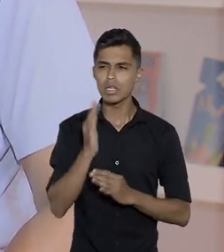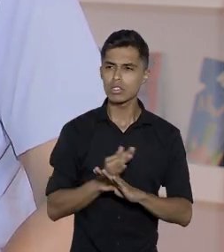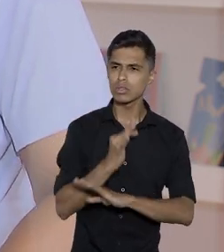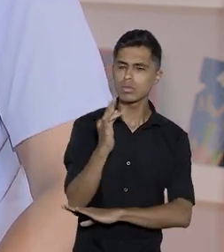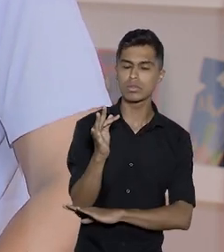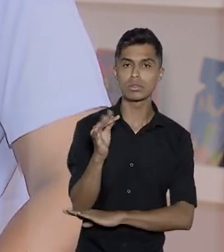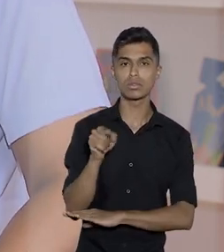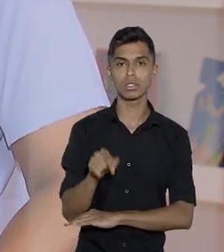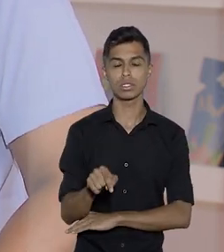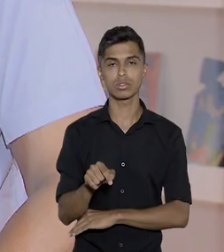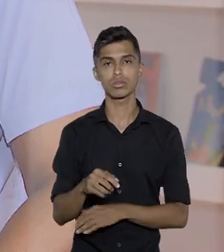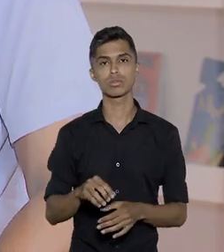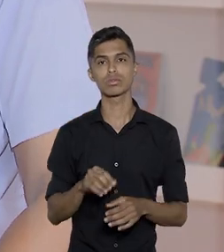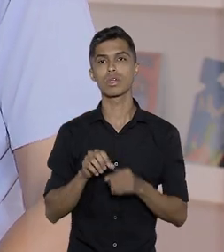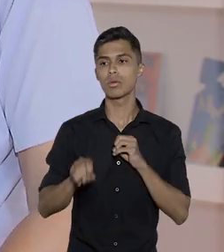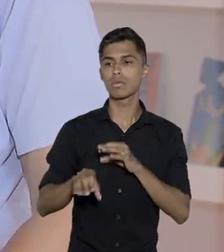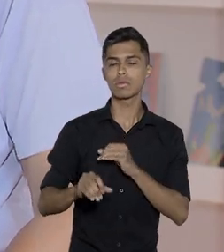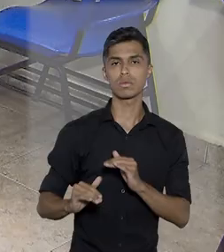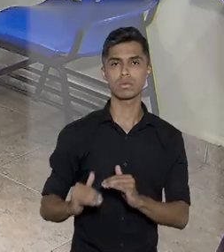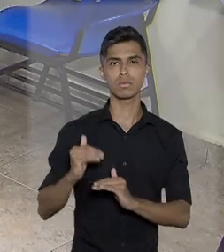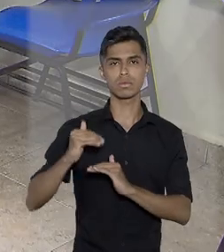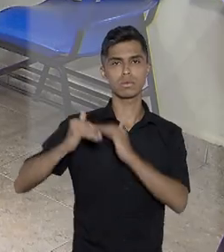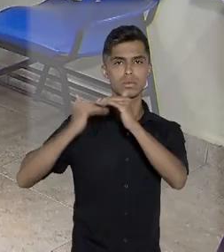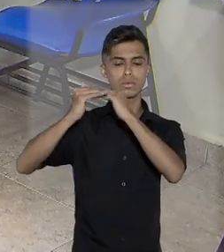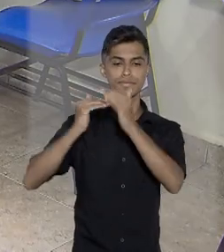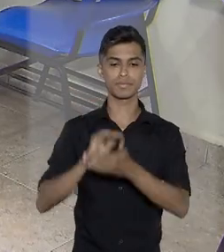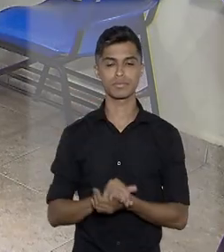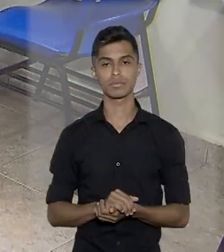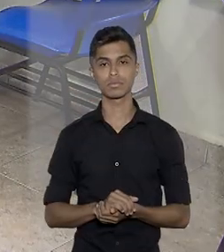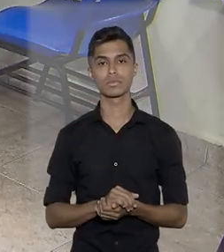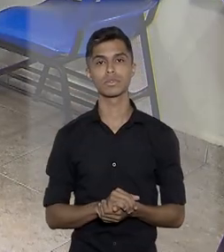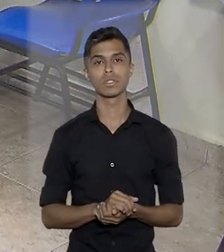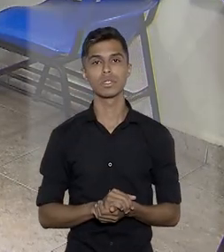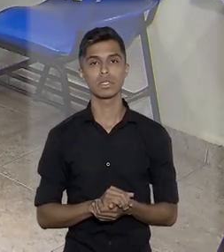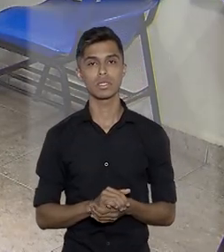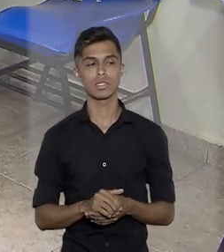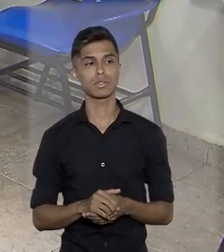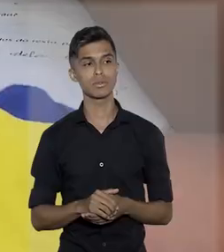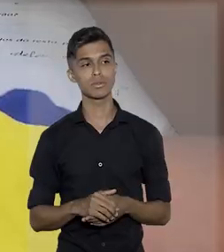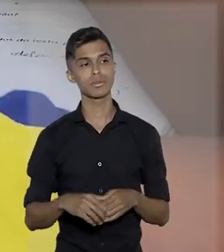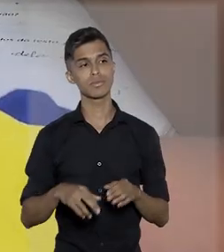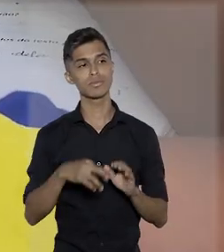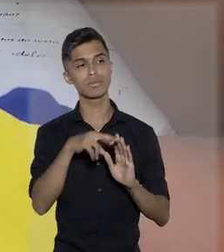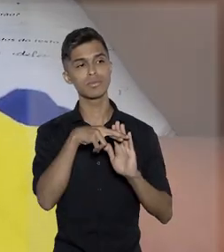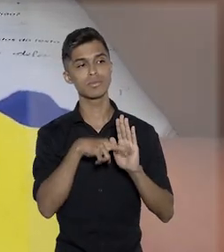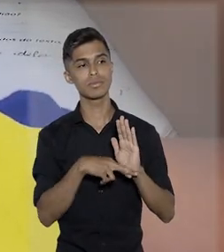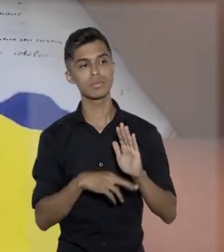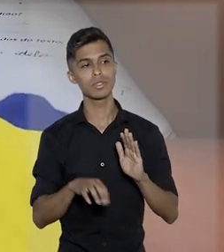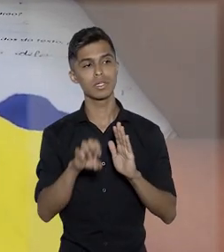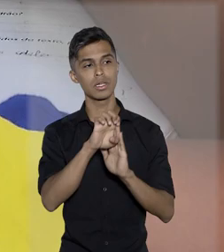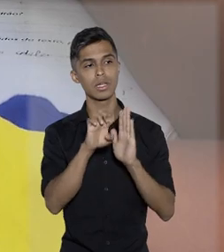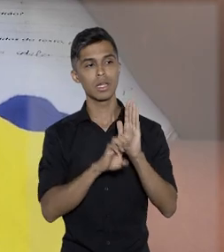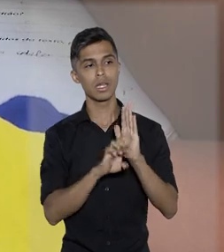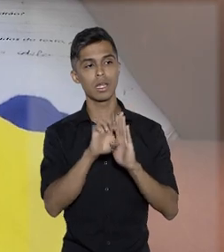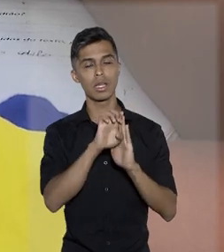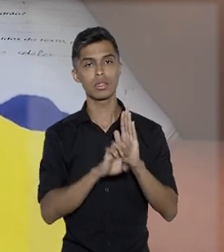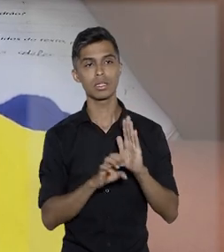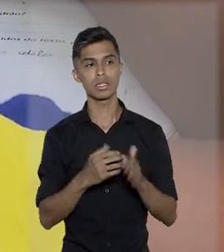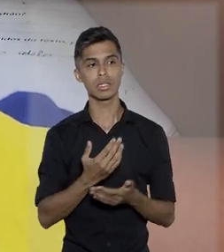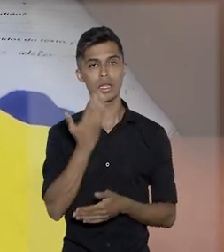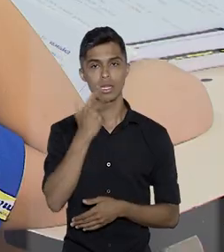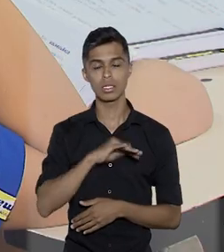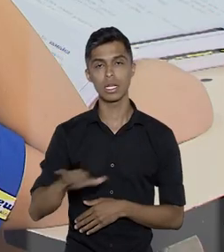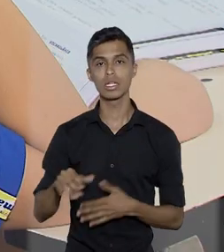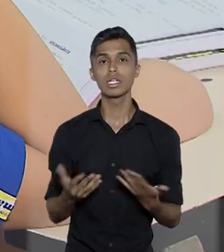isso lá na frente vai fazer uma grande evolução para ela o Estatuto da Criança e do Adolescente estabelece também que é dever dos pais ou